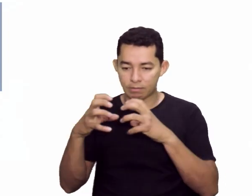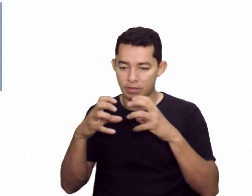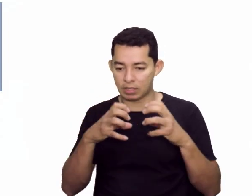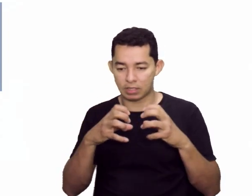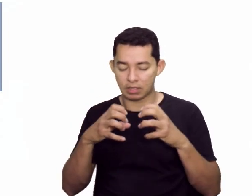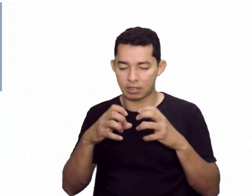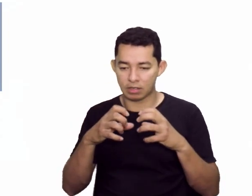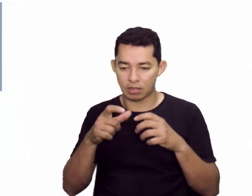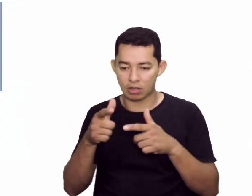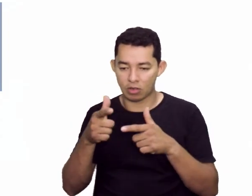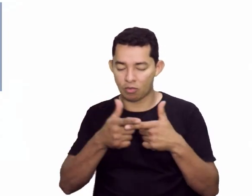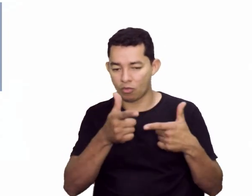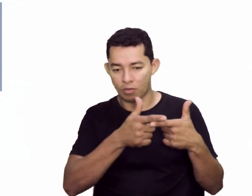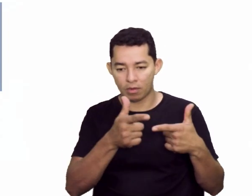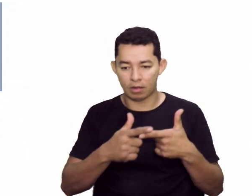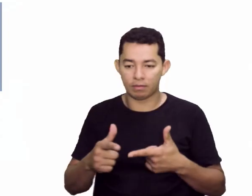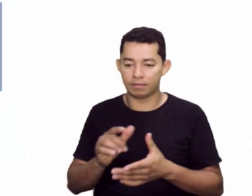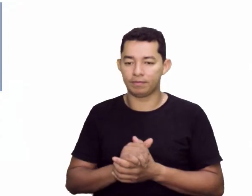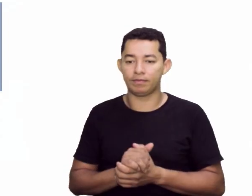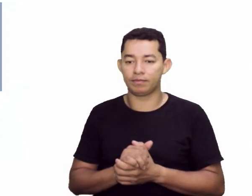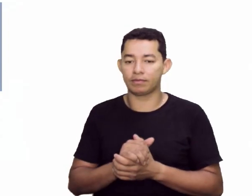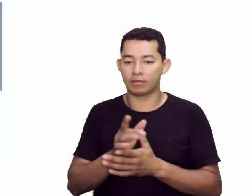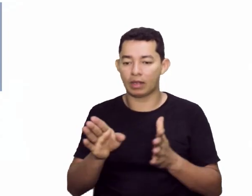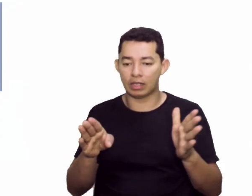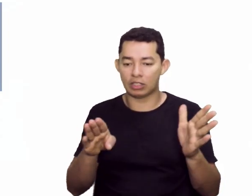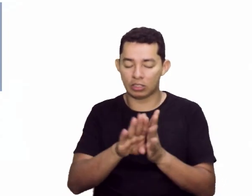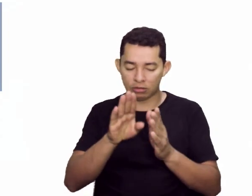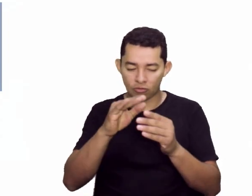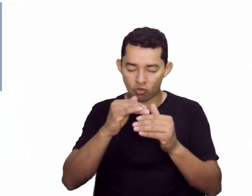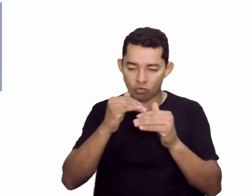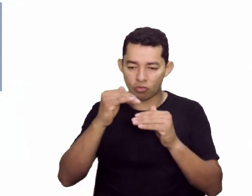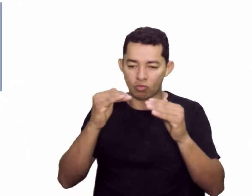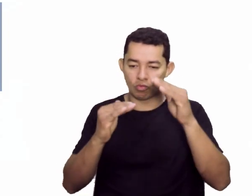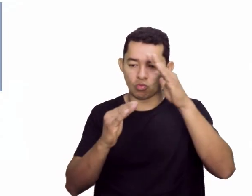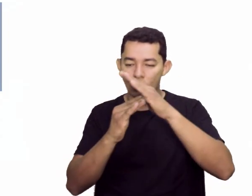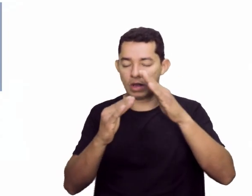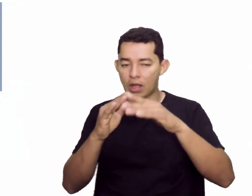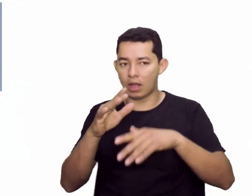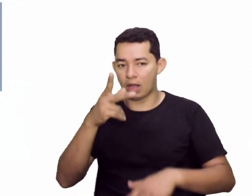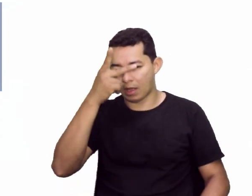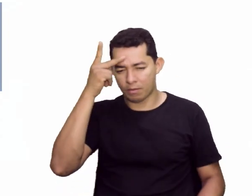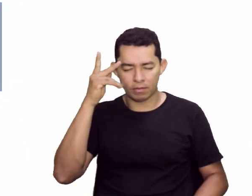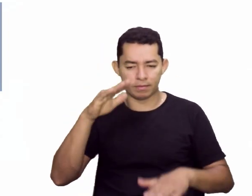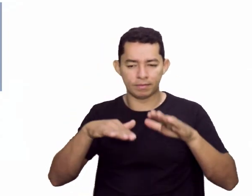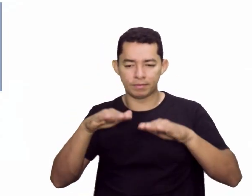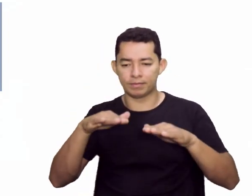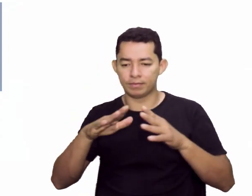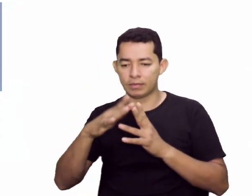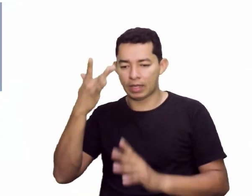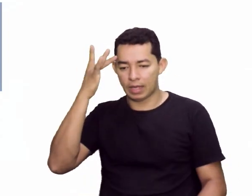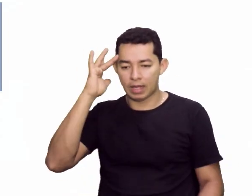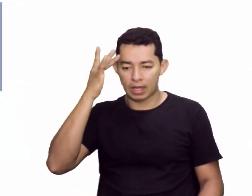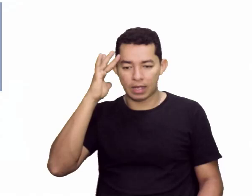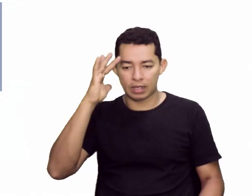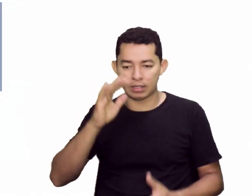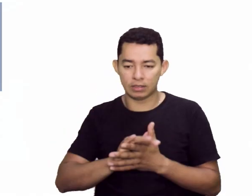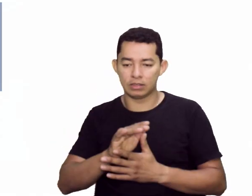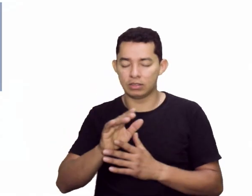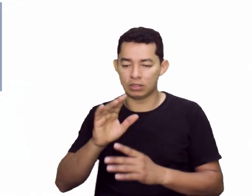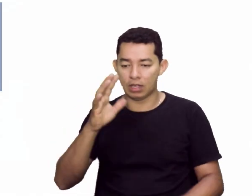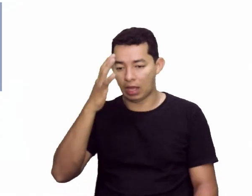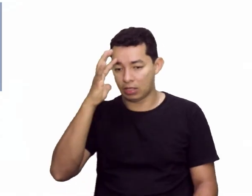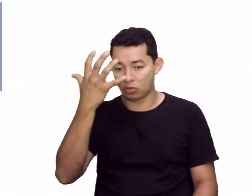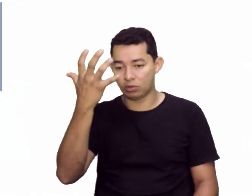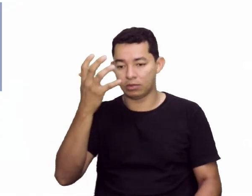Uma complicação, aí quando chega no máximo, as pessoas mais ou menos estão achando a solução